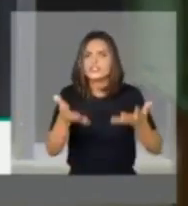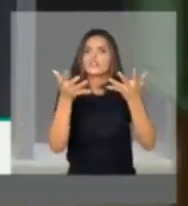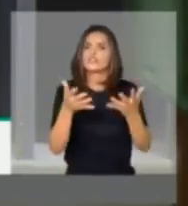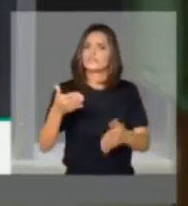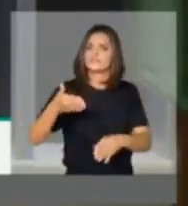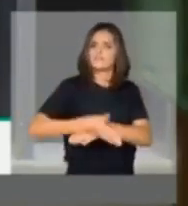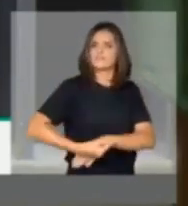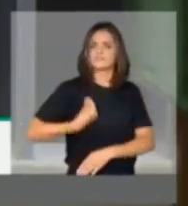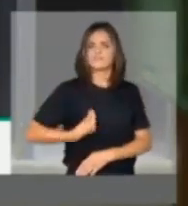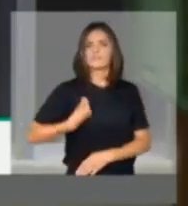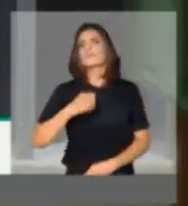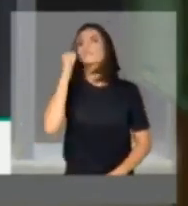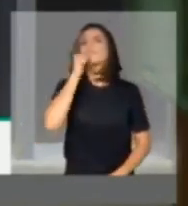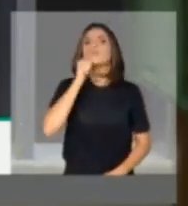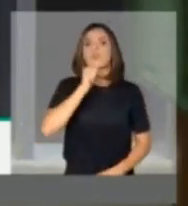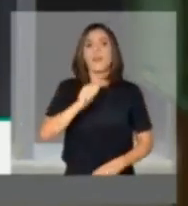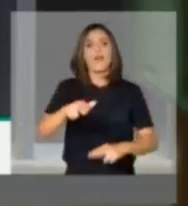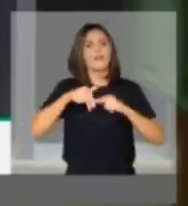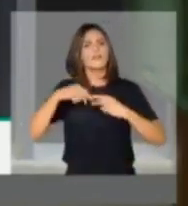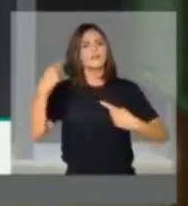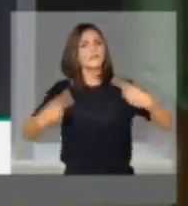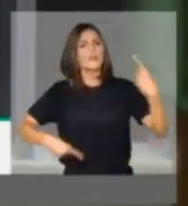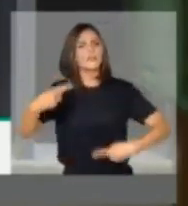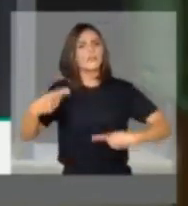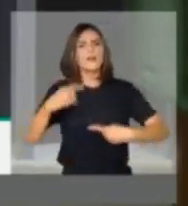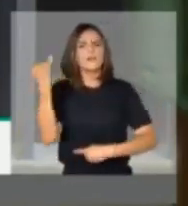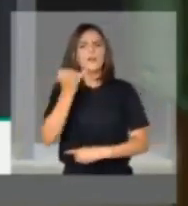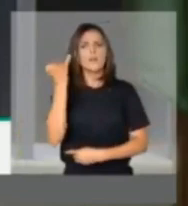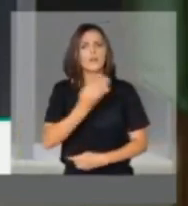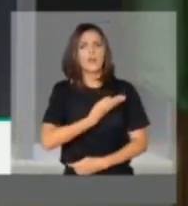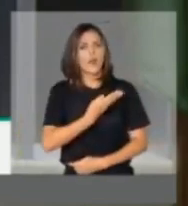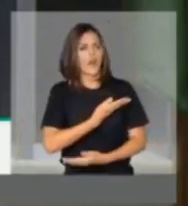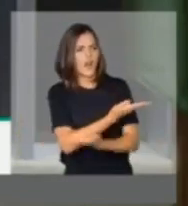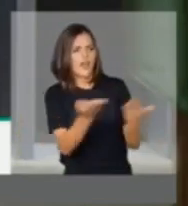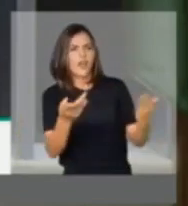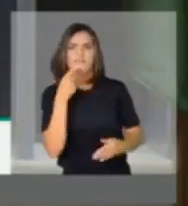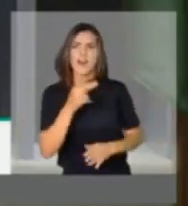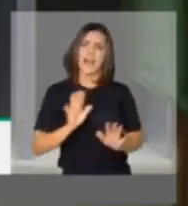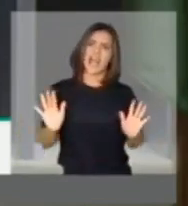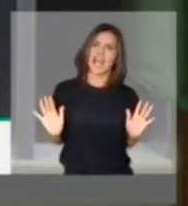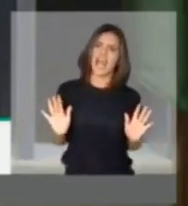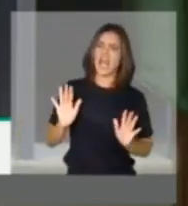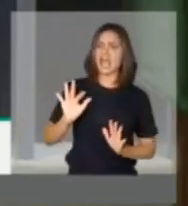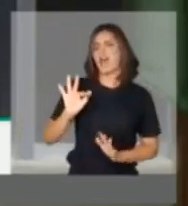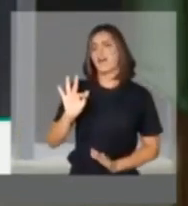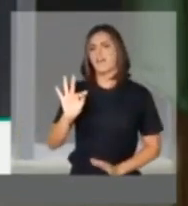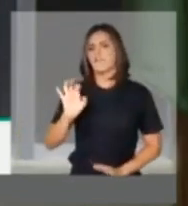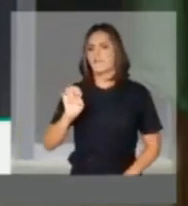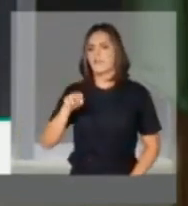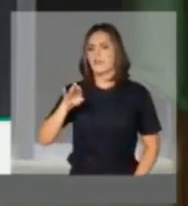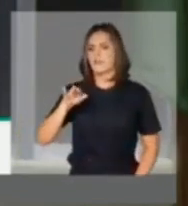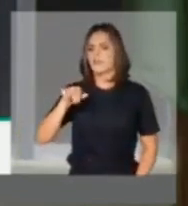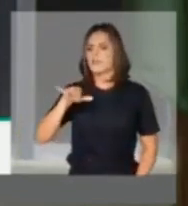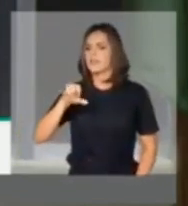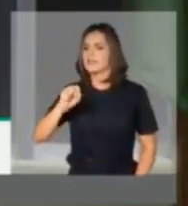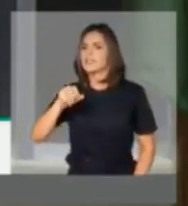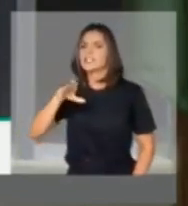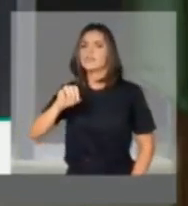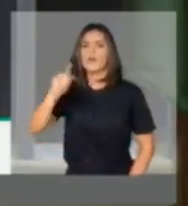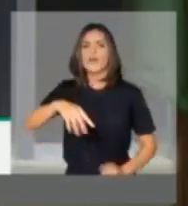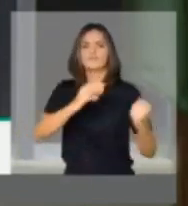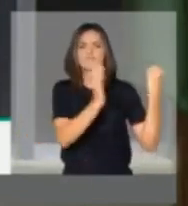Isso, inclusive, é um debate importante com as colegas que dizem negar as bandeiras do feminismo, negar as bandeiras das